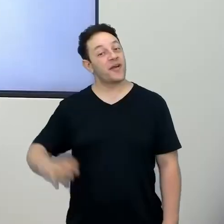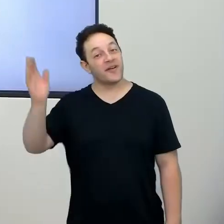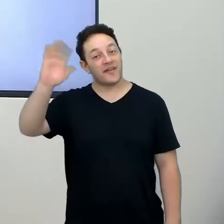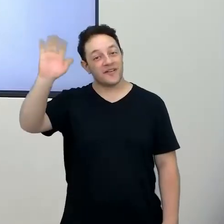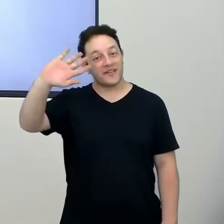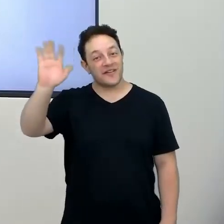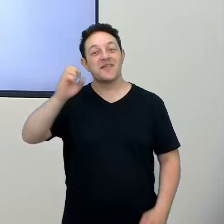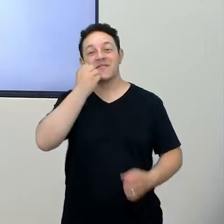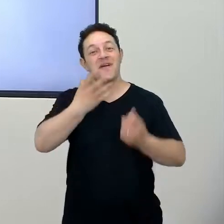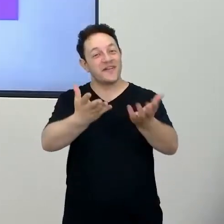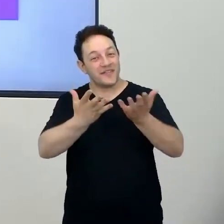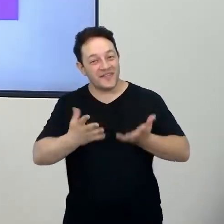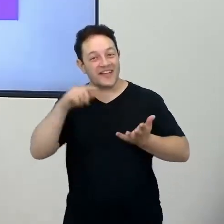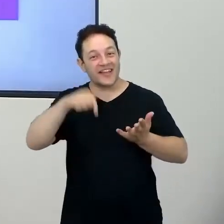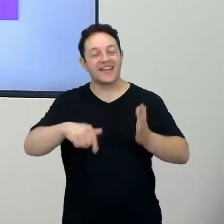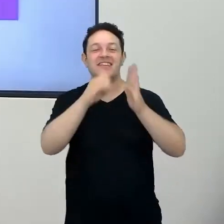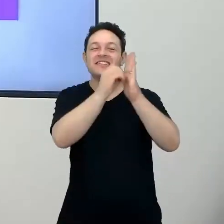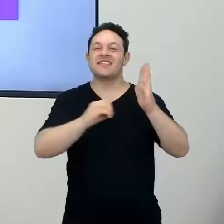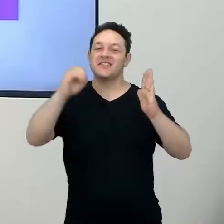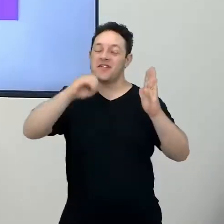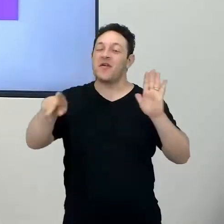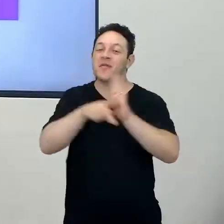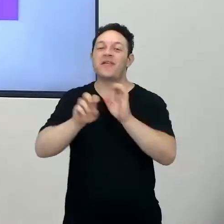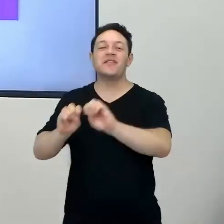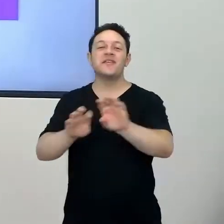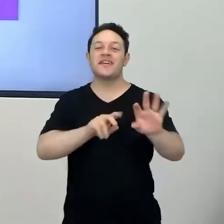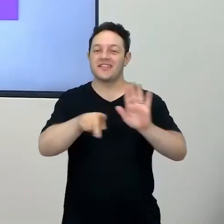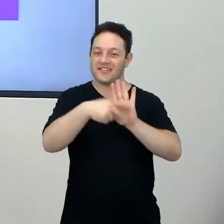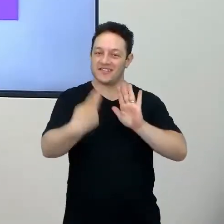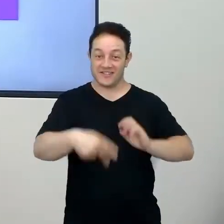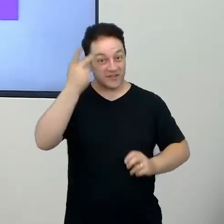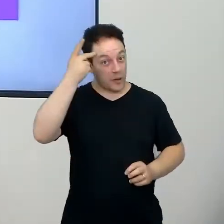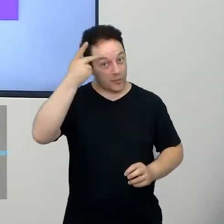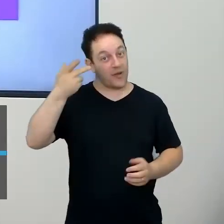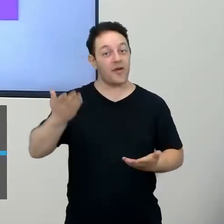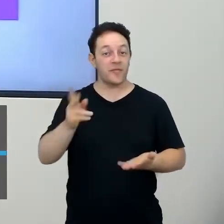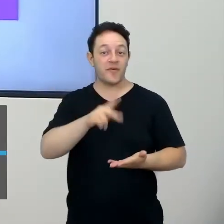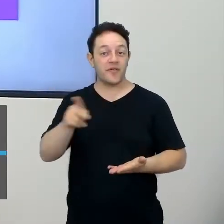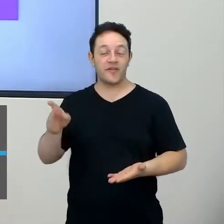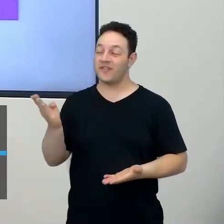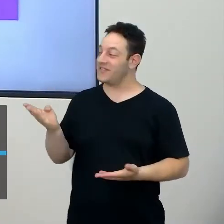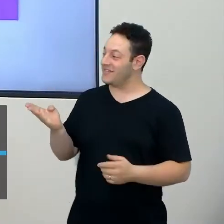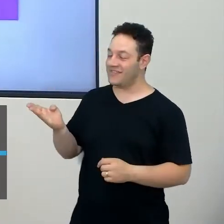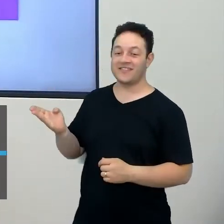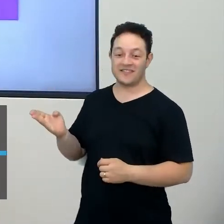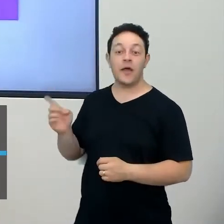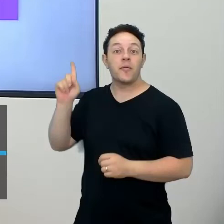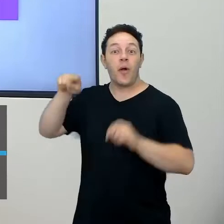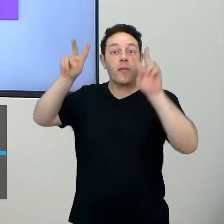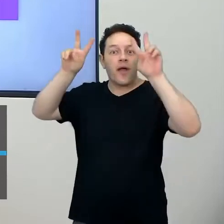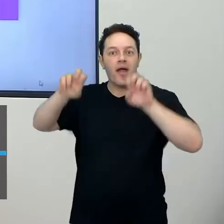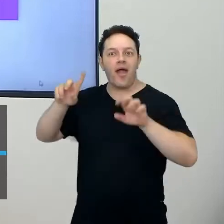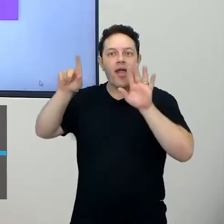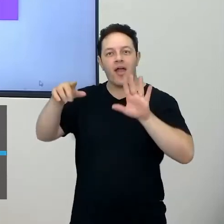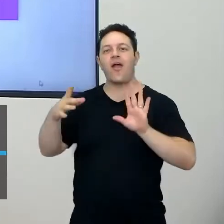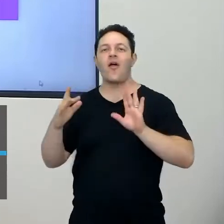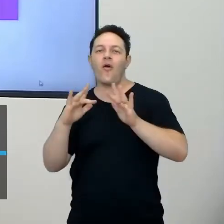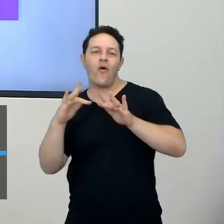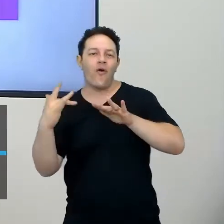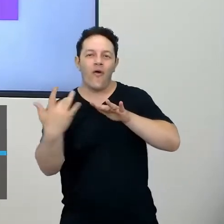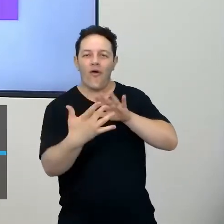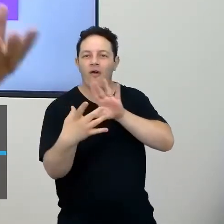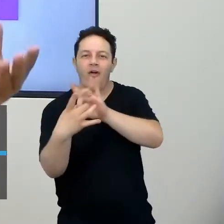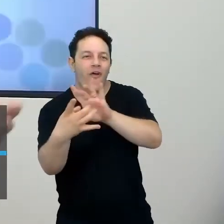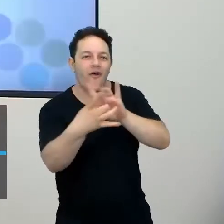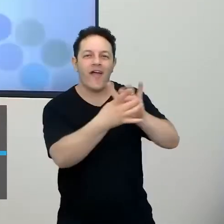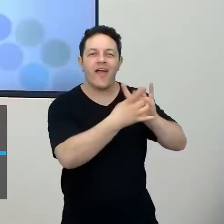Olá, sejam muito bem-vindos ao Centro de Mídias da Educação de São Paulo. Eu sou o Tony, seu professor de Conexão Empreendedora. E